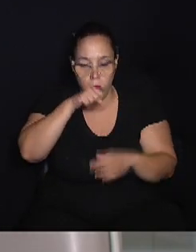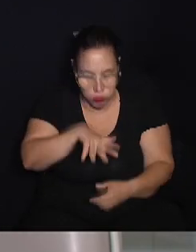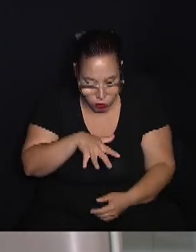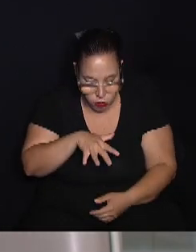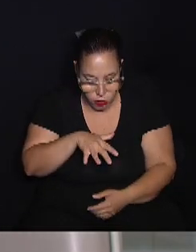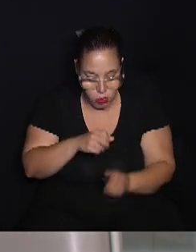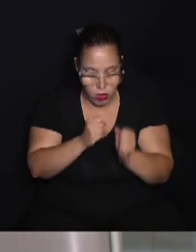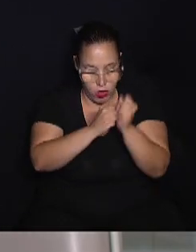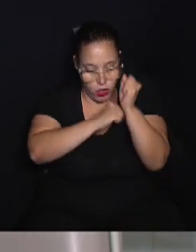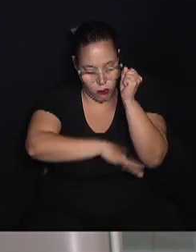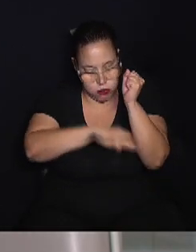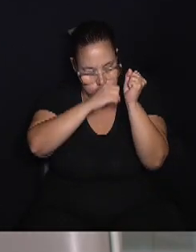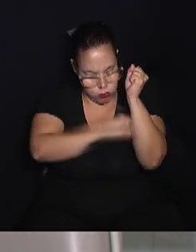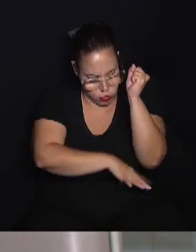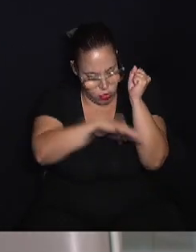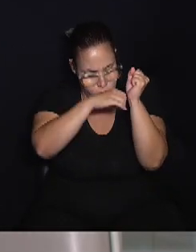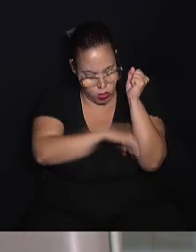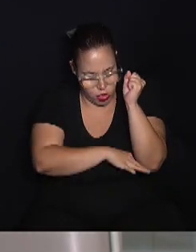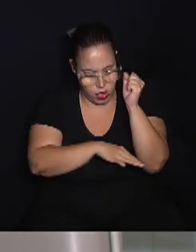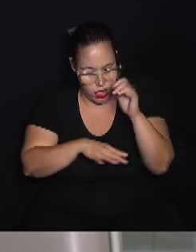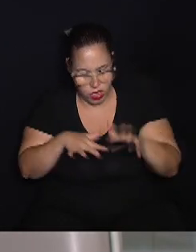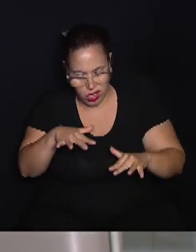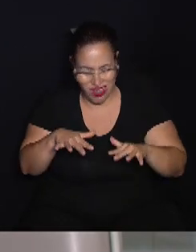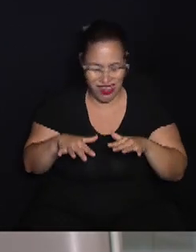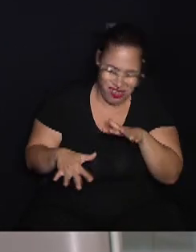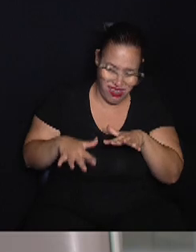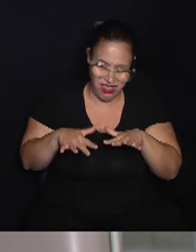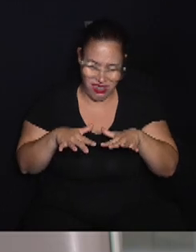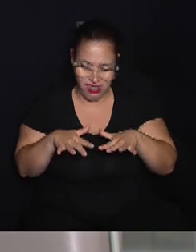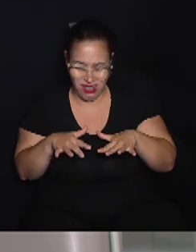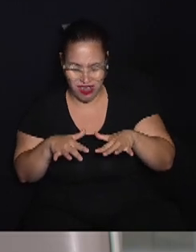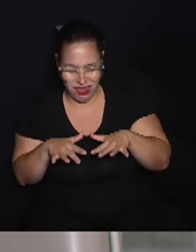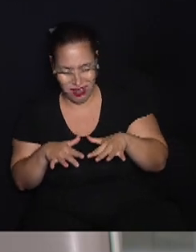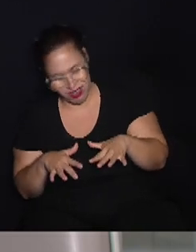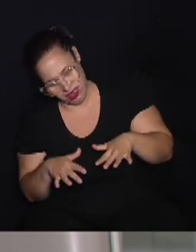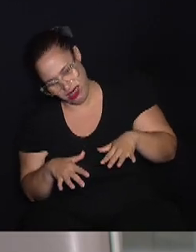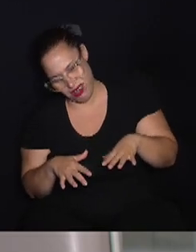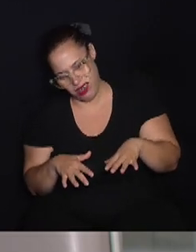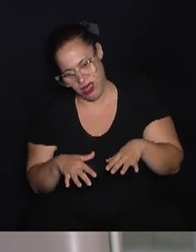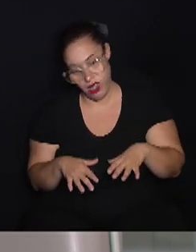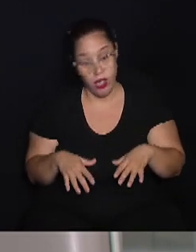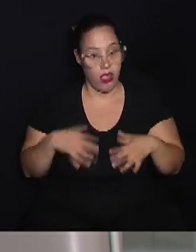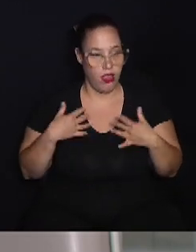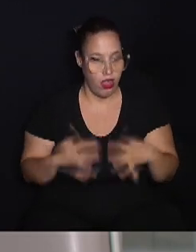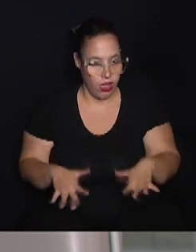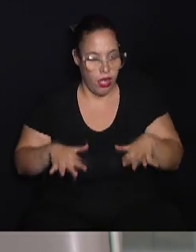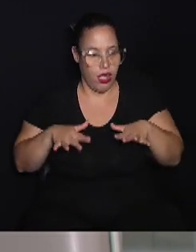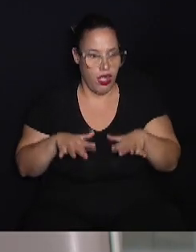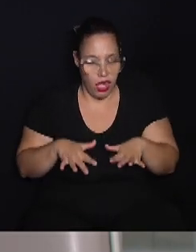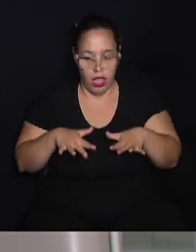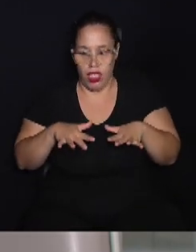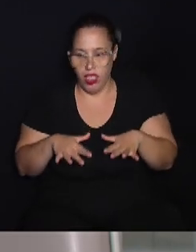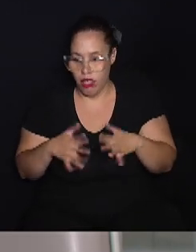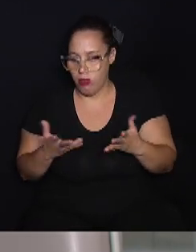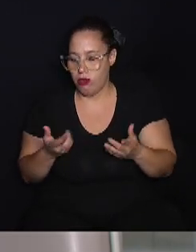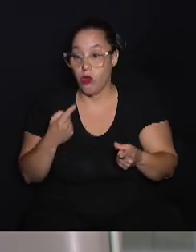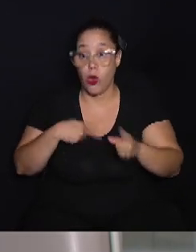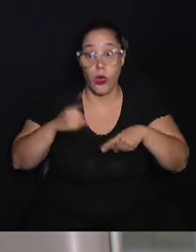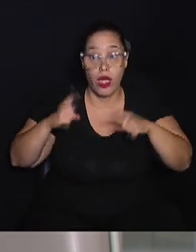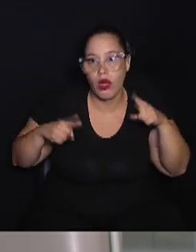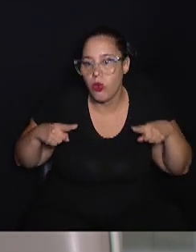diarreia incoordenação né sentiu o animal um pouco mais euf qualquer uma